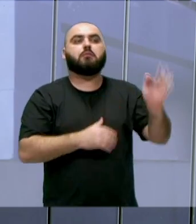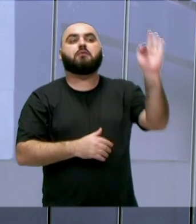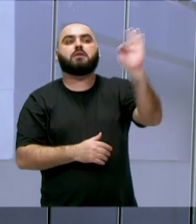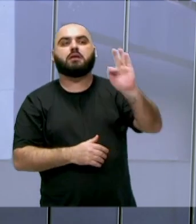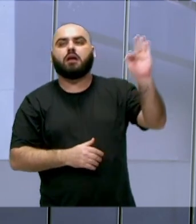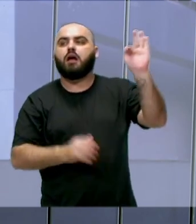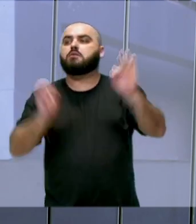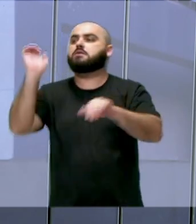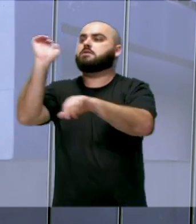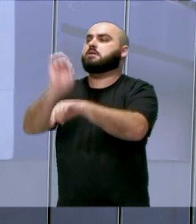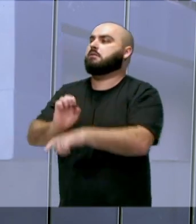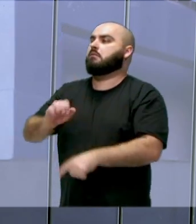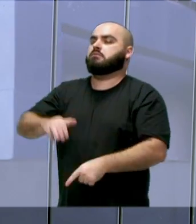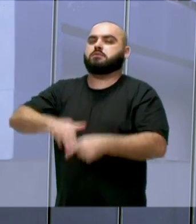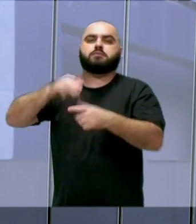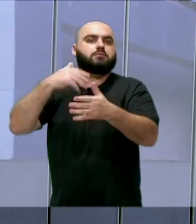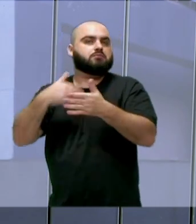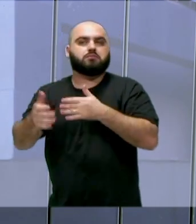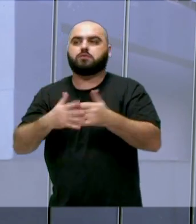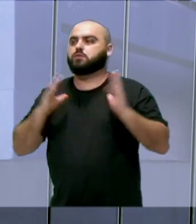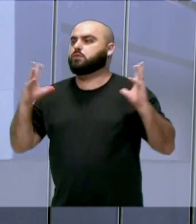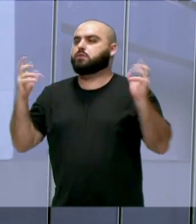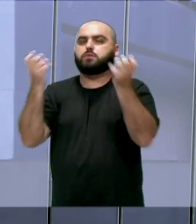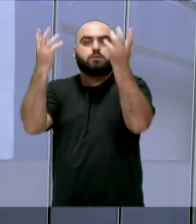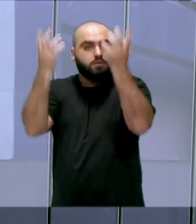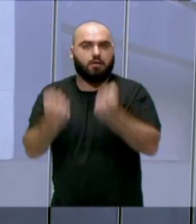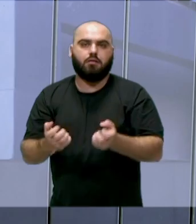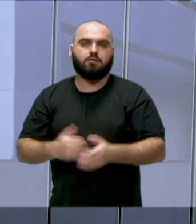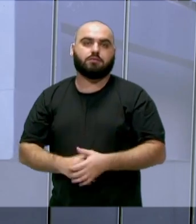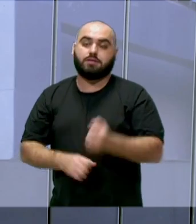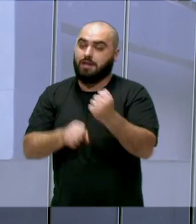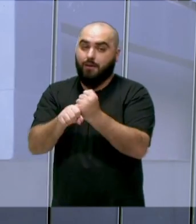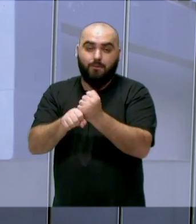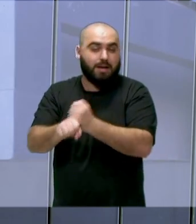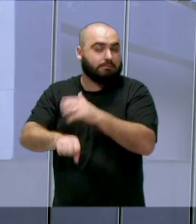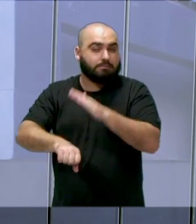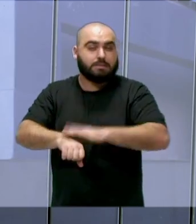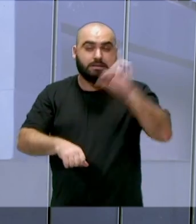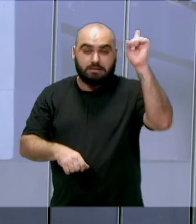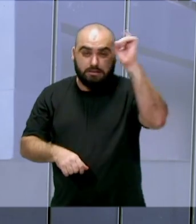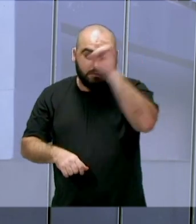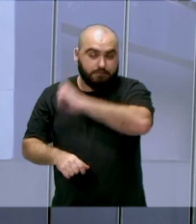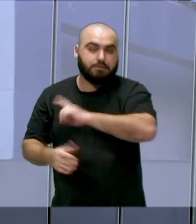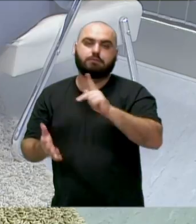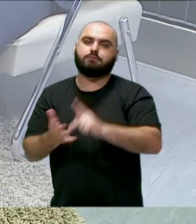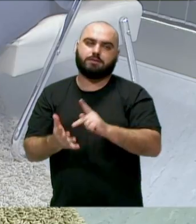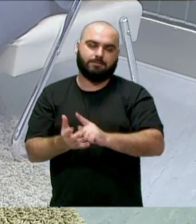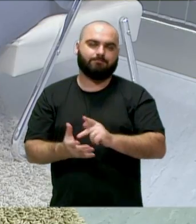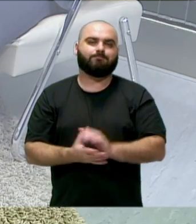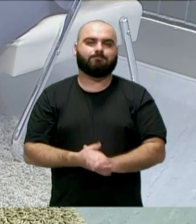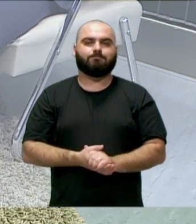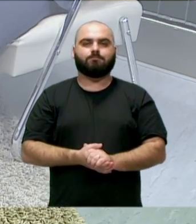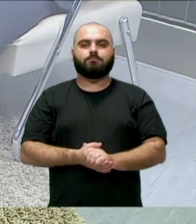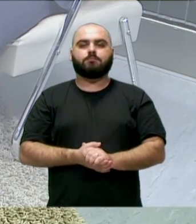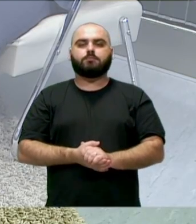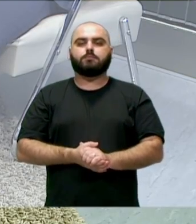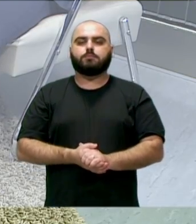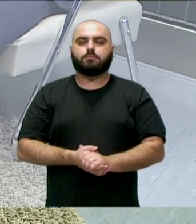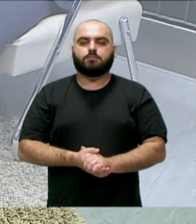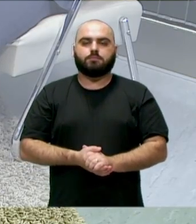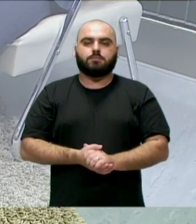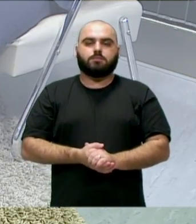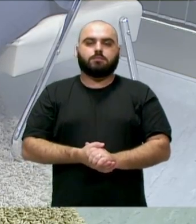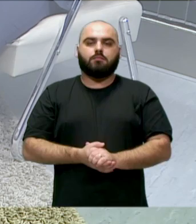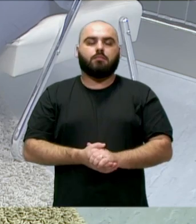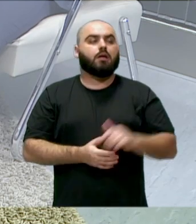ou municipal, mas eu vejo que é muito tenso e vai ser um ano mais tenso ainda. O diálogo com a comunidade nesse